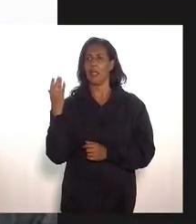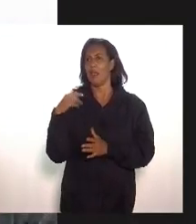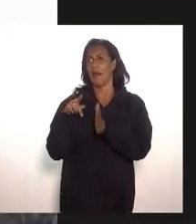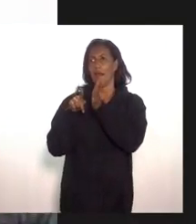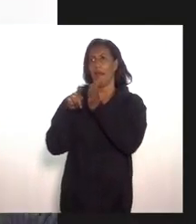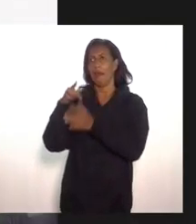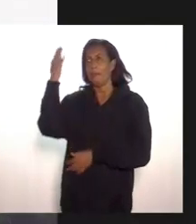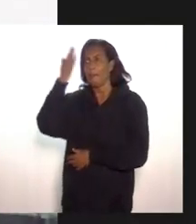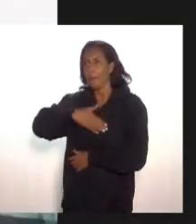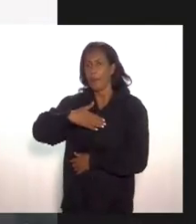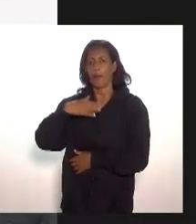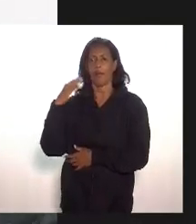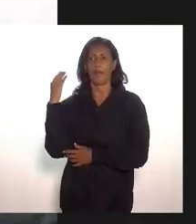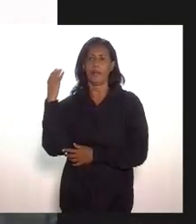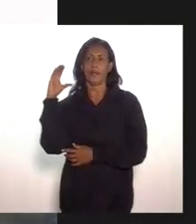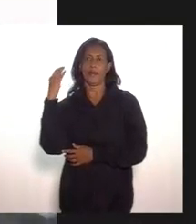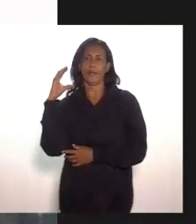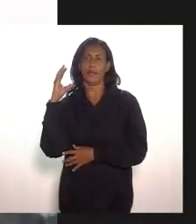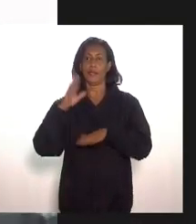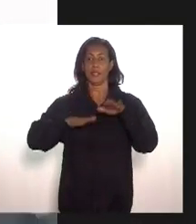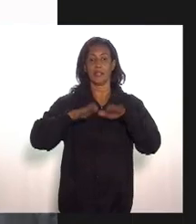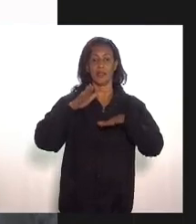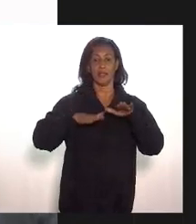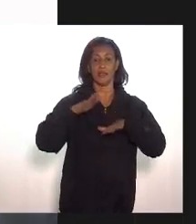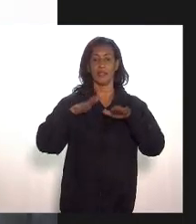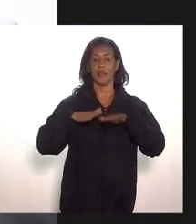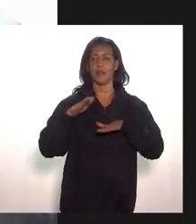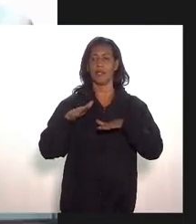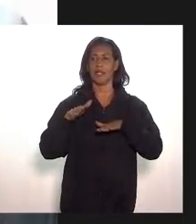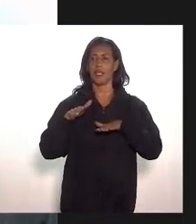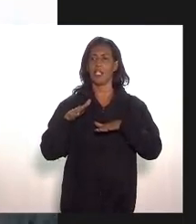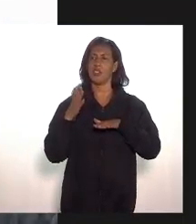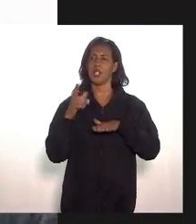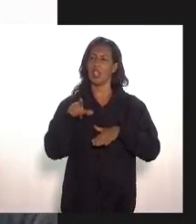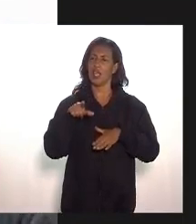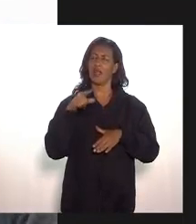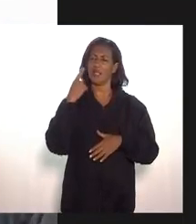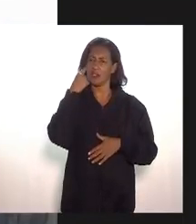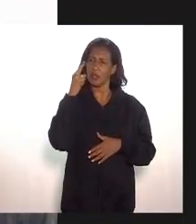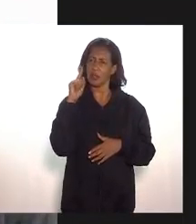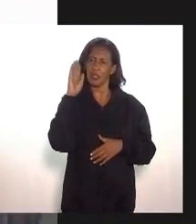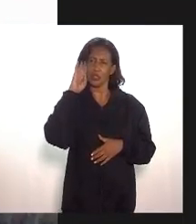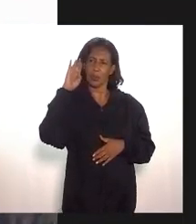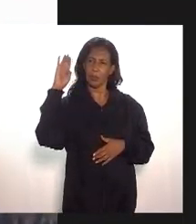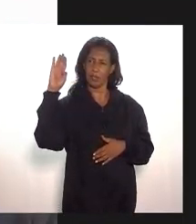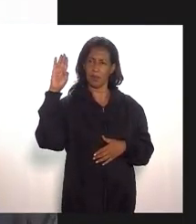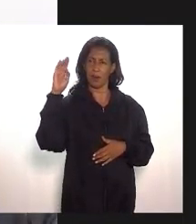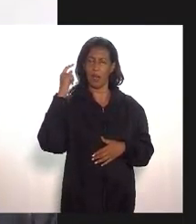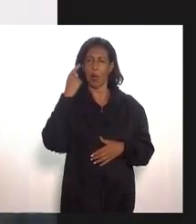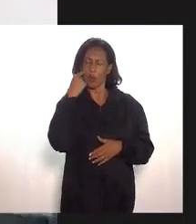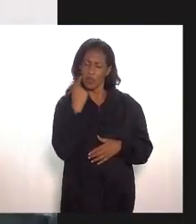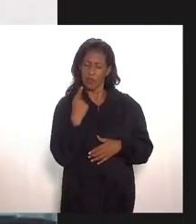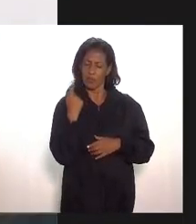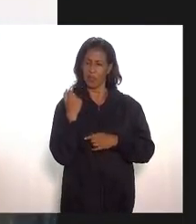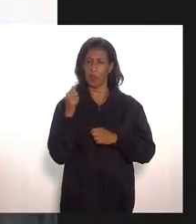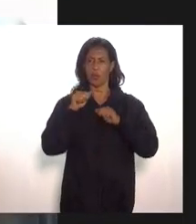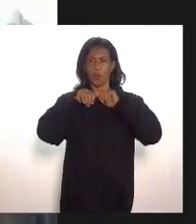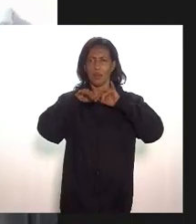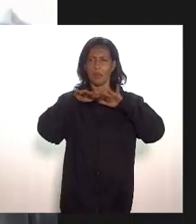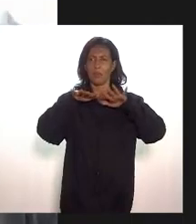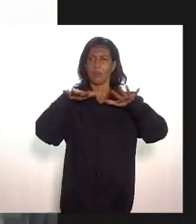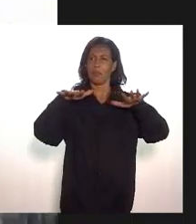eficiência, independente disso, elas são tomadas como referência. Então, o que a gente viu nessa pandemia é que o maior vírus que vem